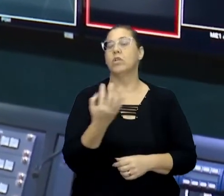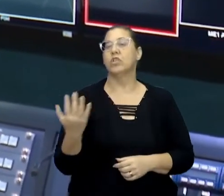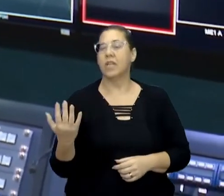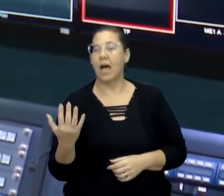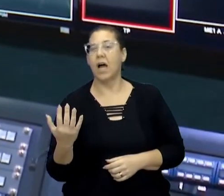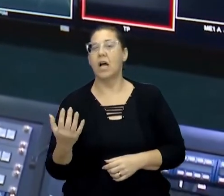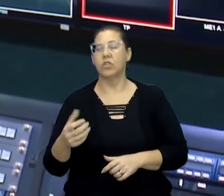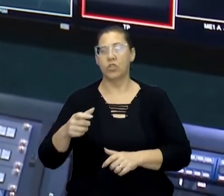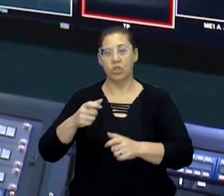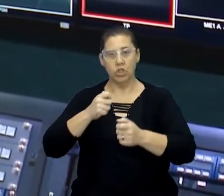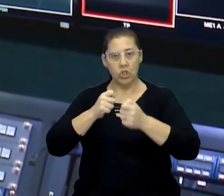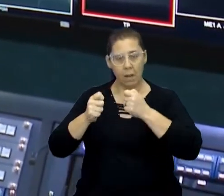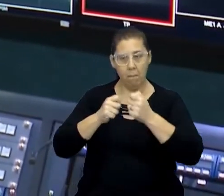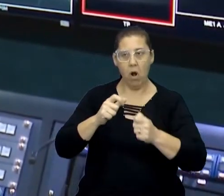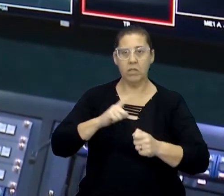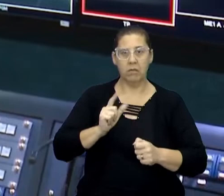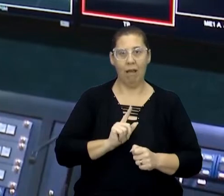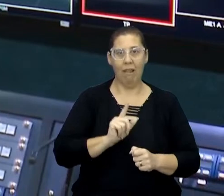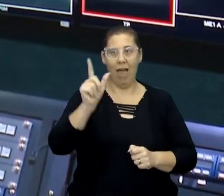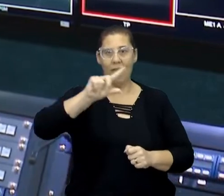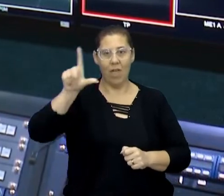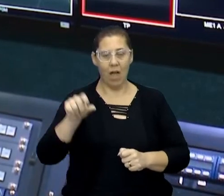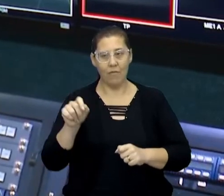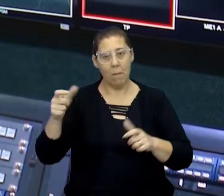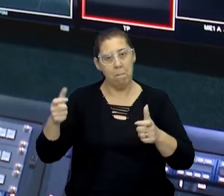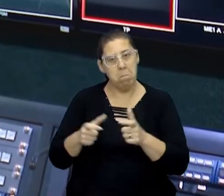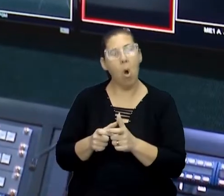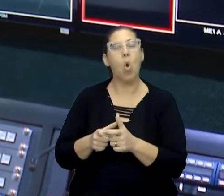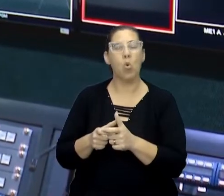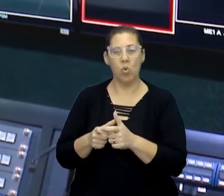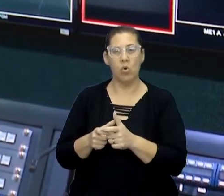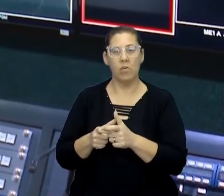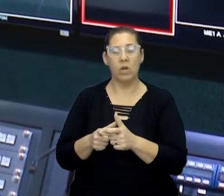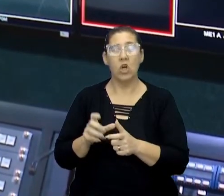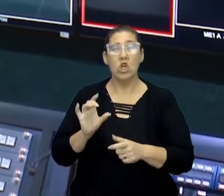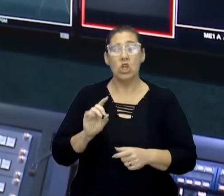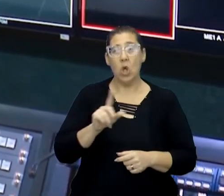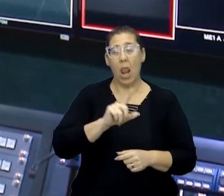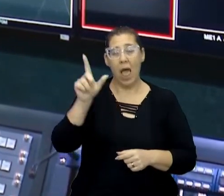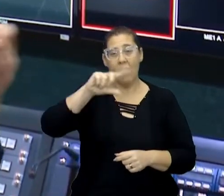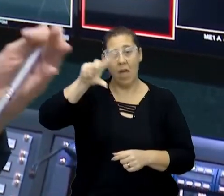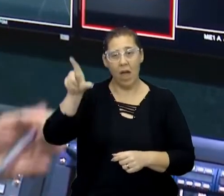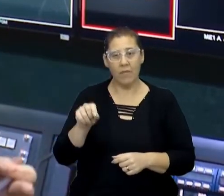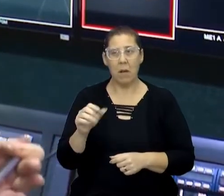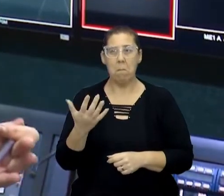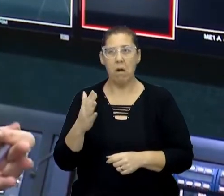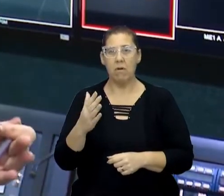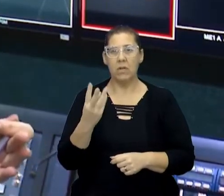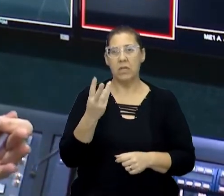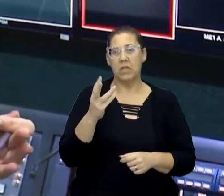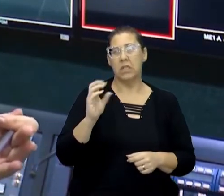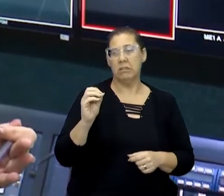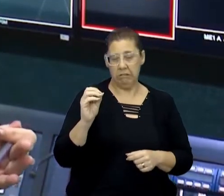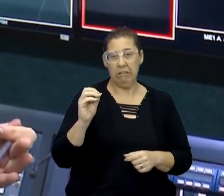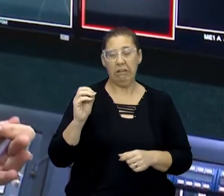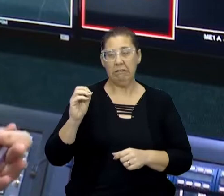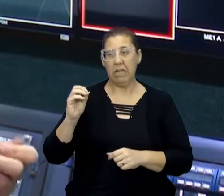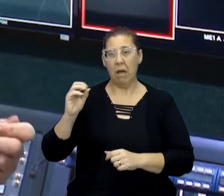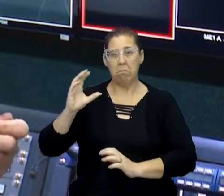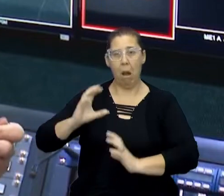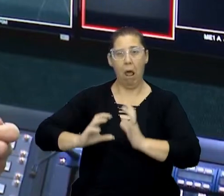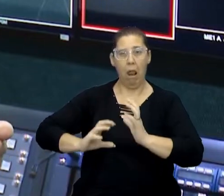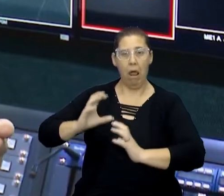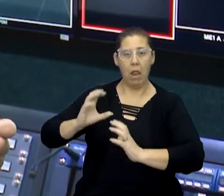e correspondentes na África é muito menor. Só na África tem, assim, pelo menos 30